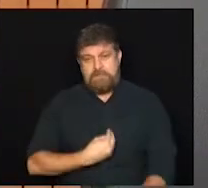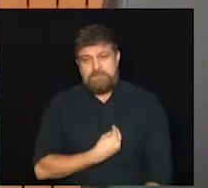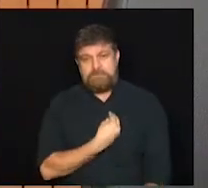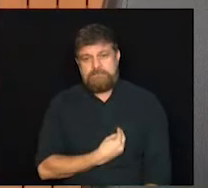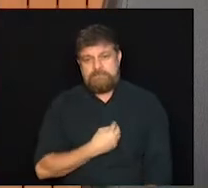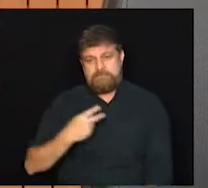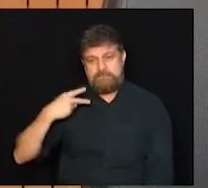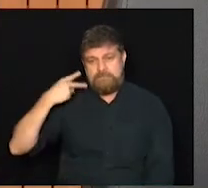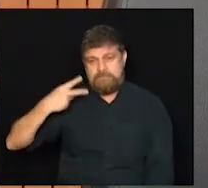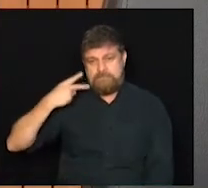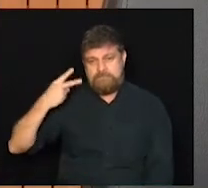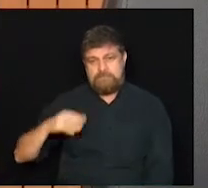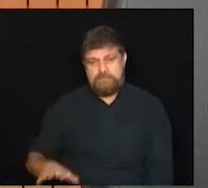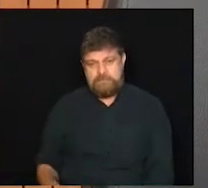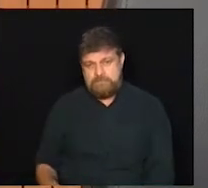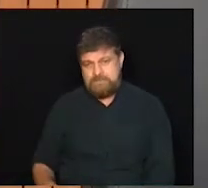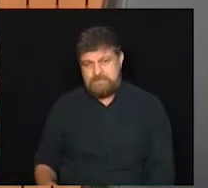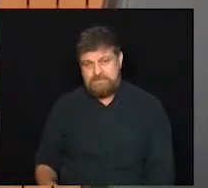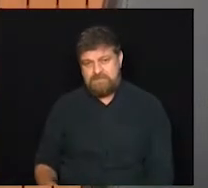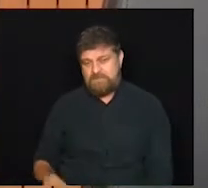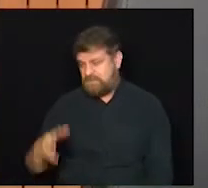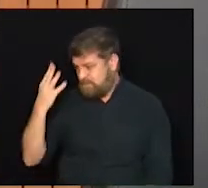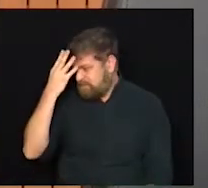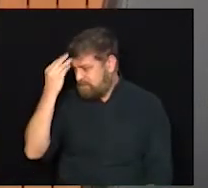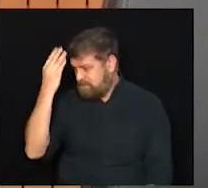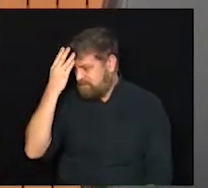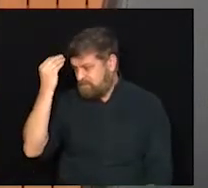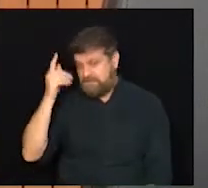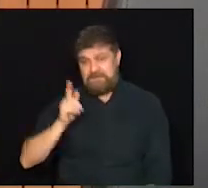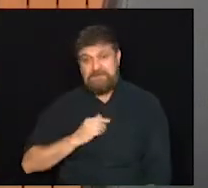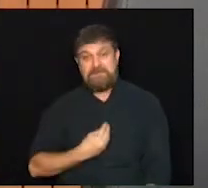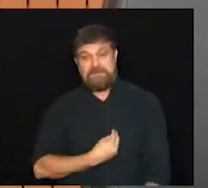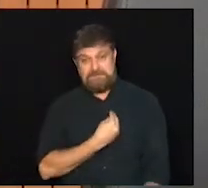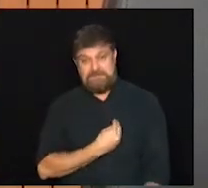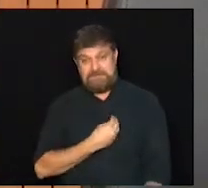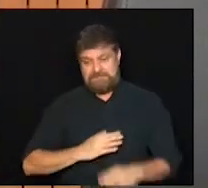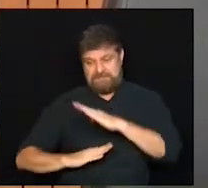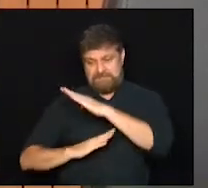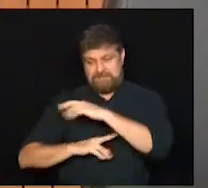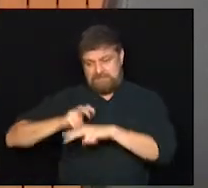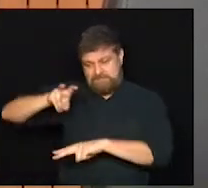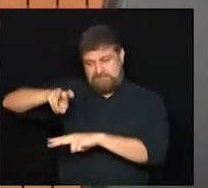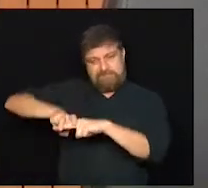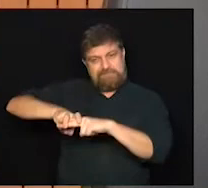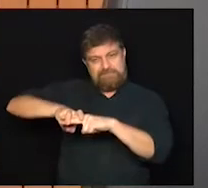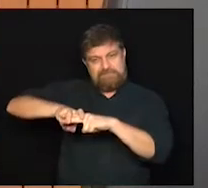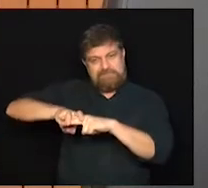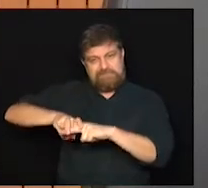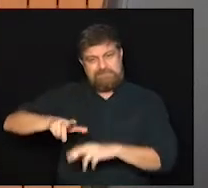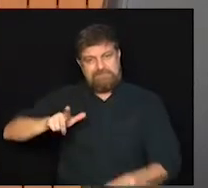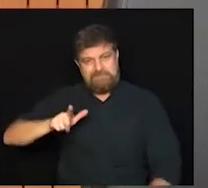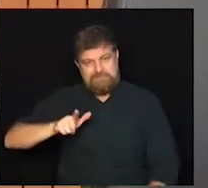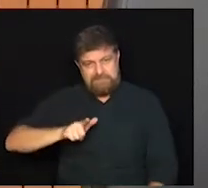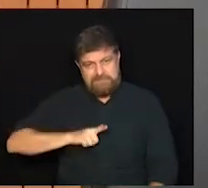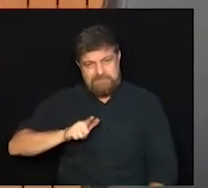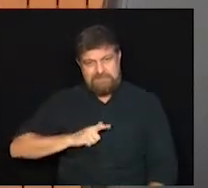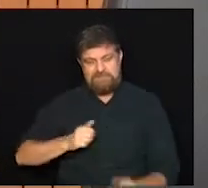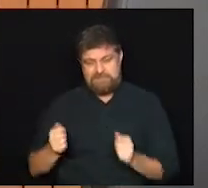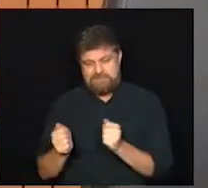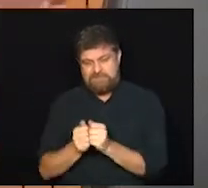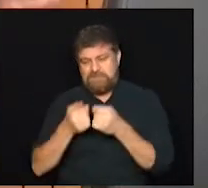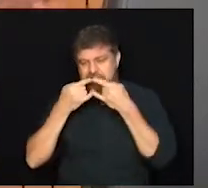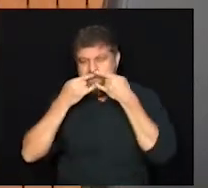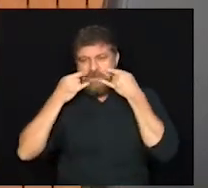vereador Jair da Farmácia, que está, depois de um período, acompanhando aqui ao vivo, veio aqui no plenário, devidamente com a sua